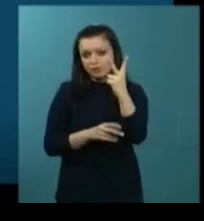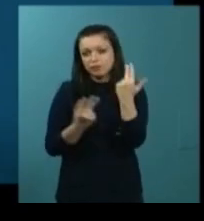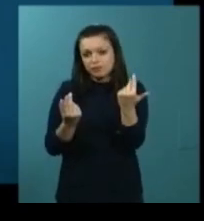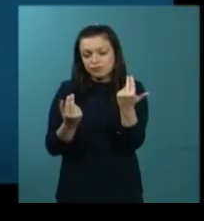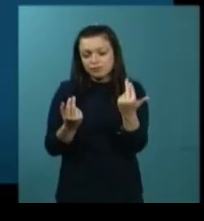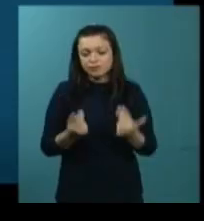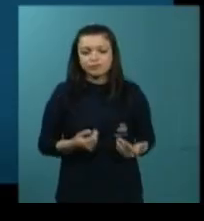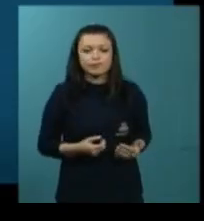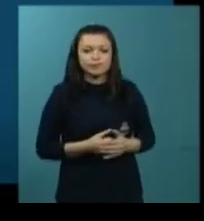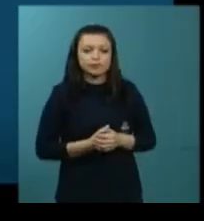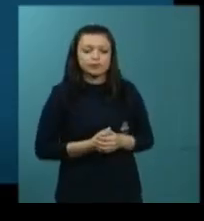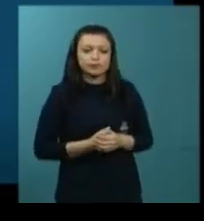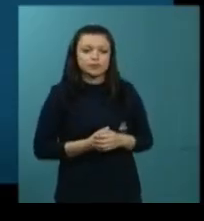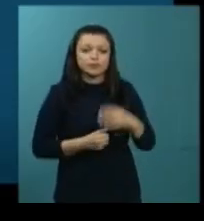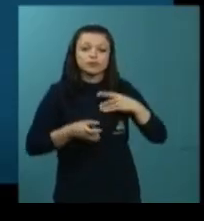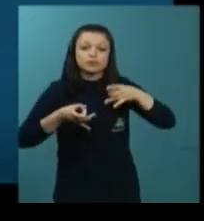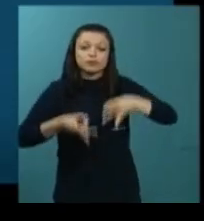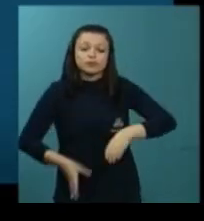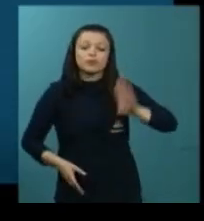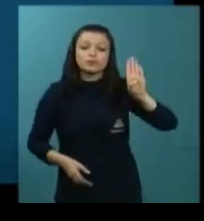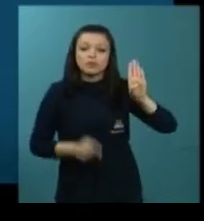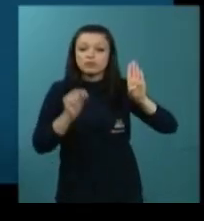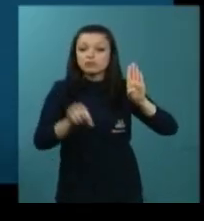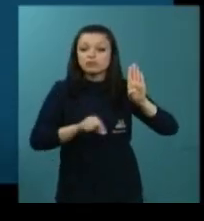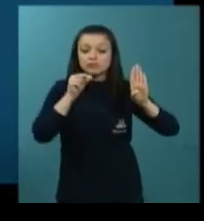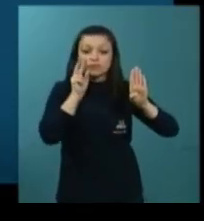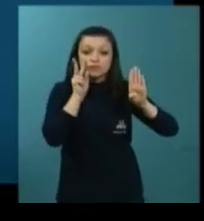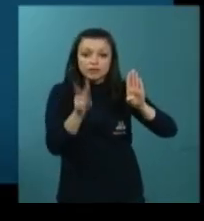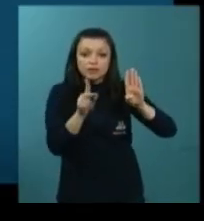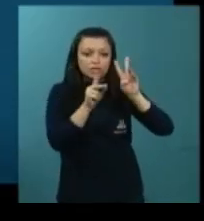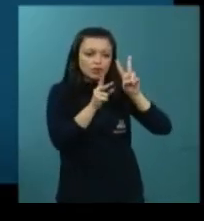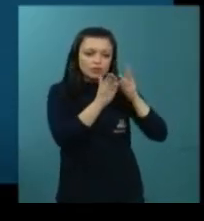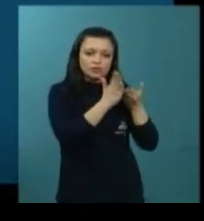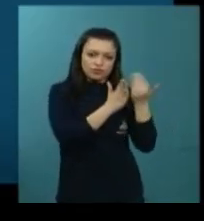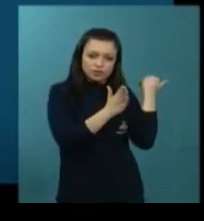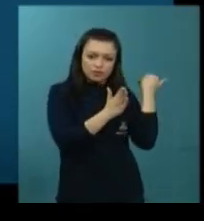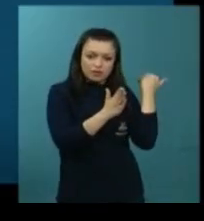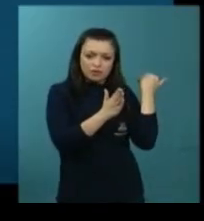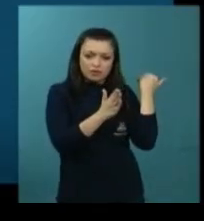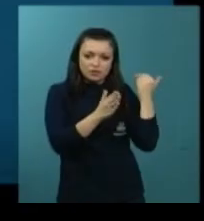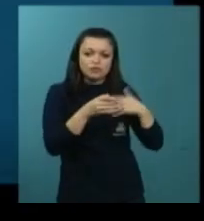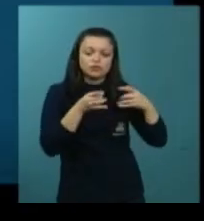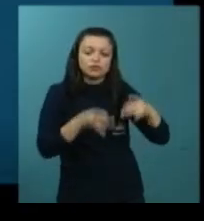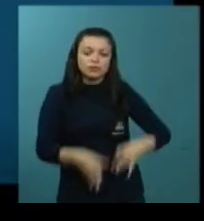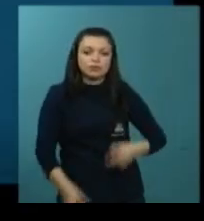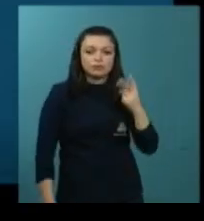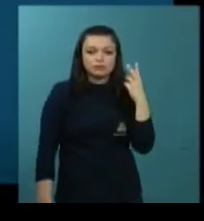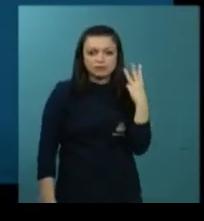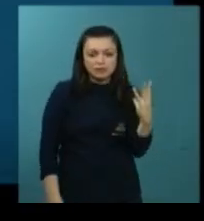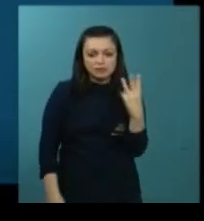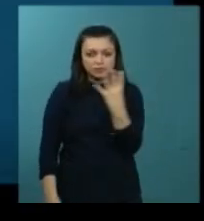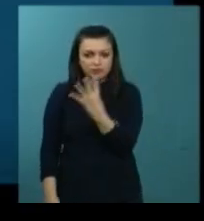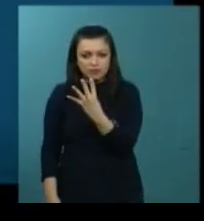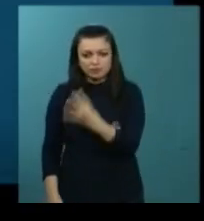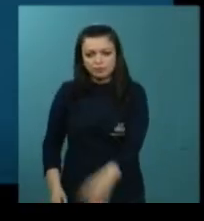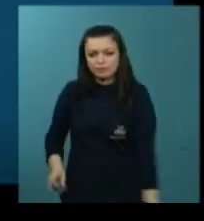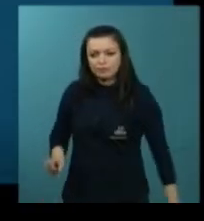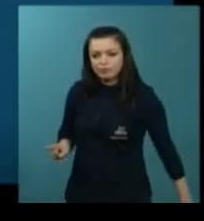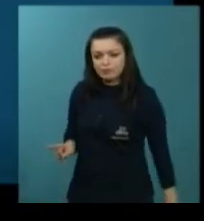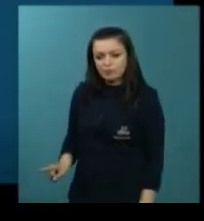2. O que é que restou no conjunto B? O elemento 3 e o elemento